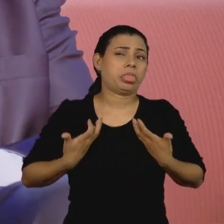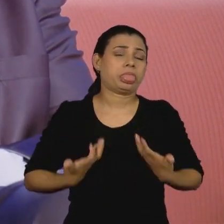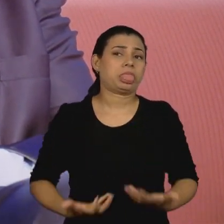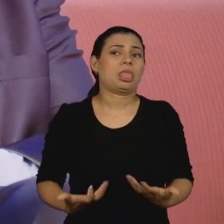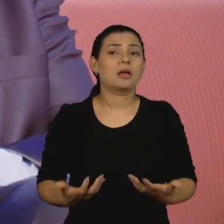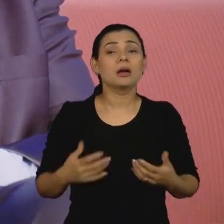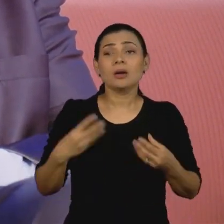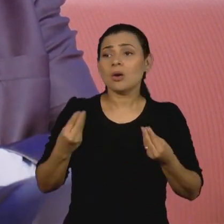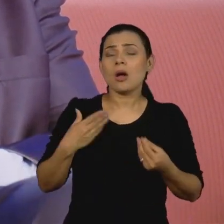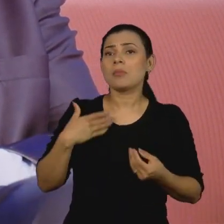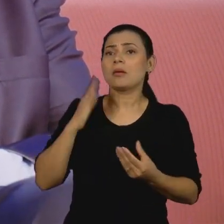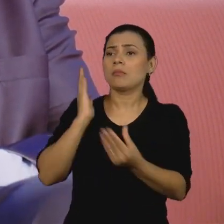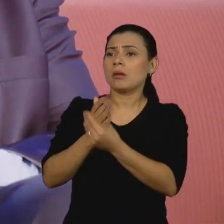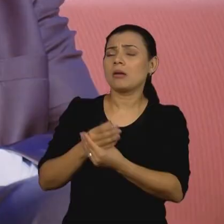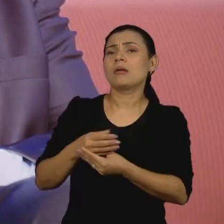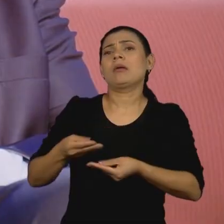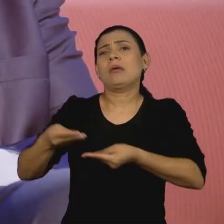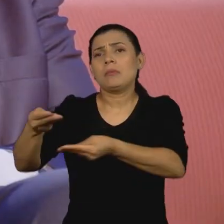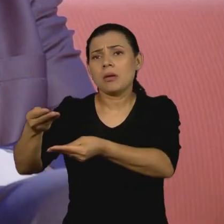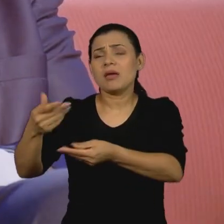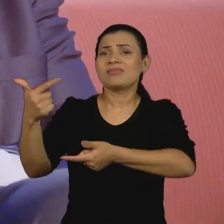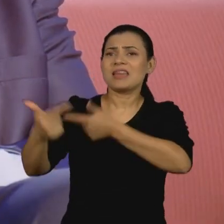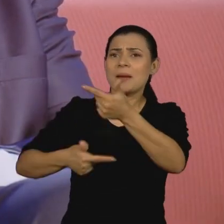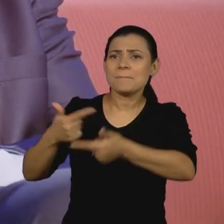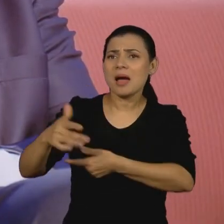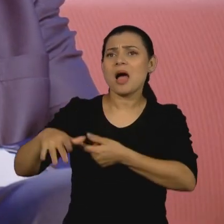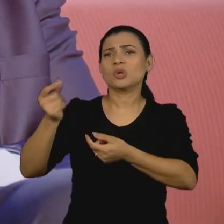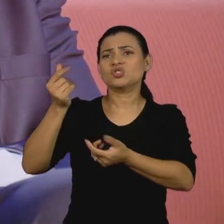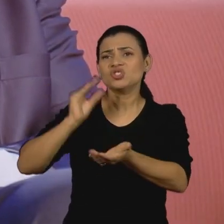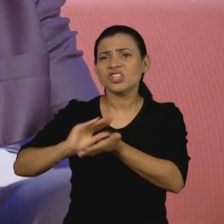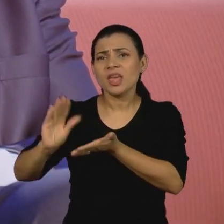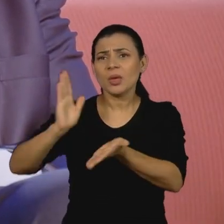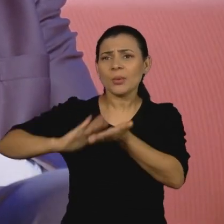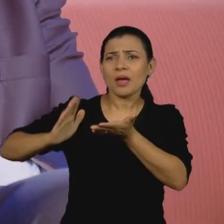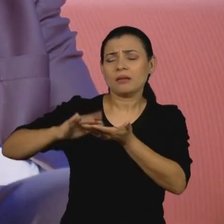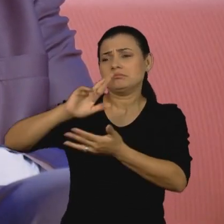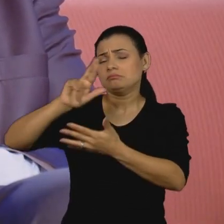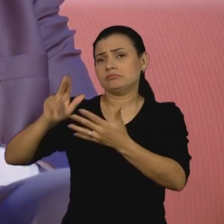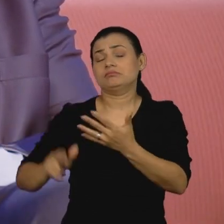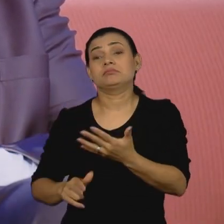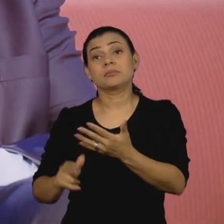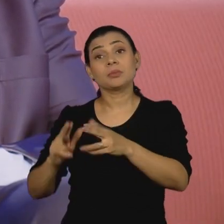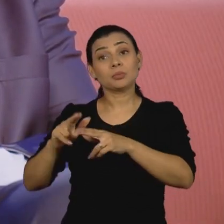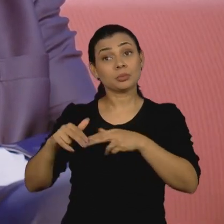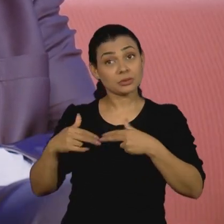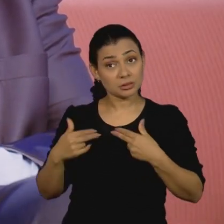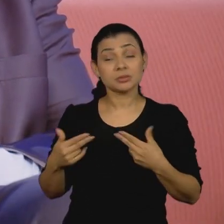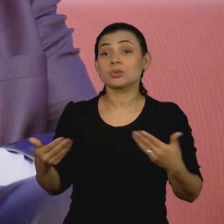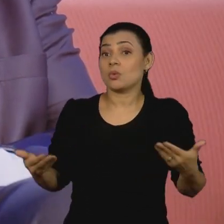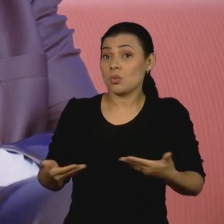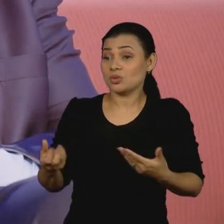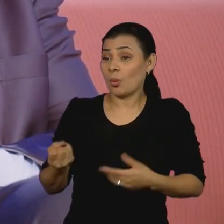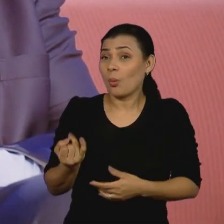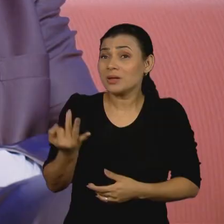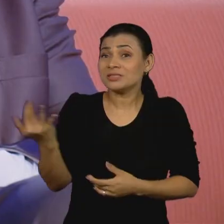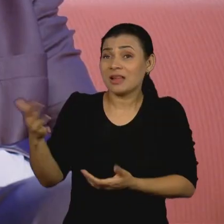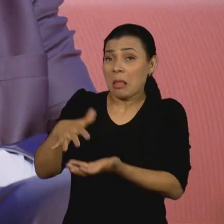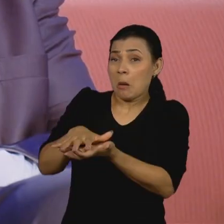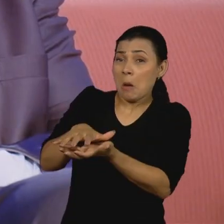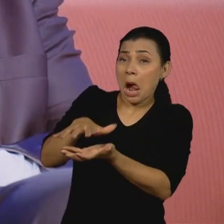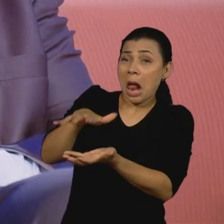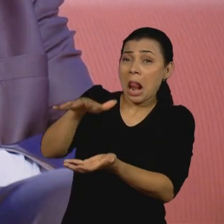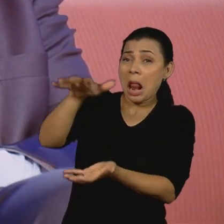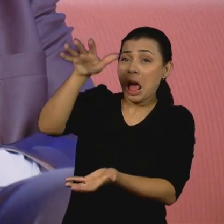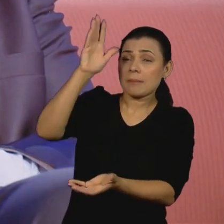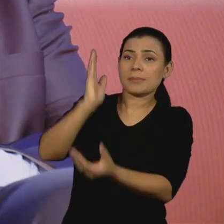de recursos humanos, de recursos financeiros. E essa litigiosidade, essa quantidade de